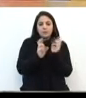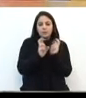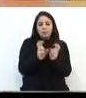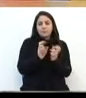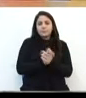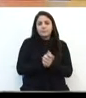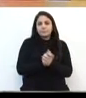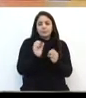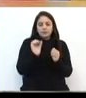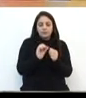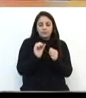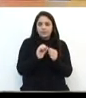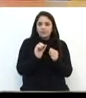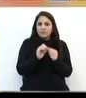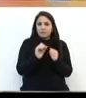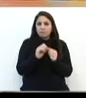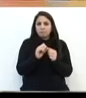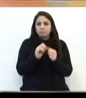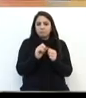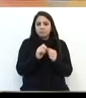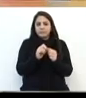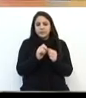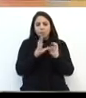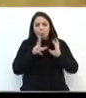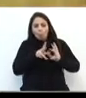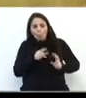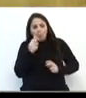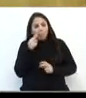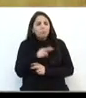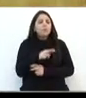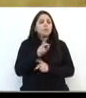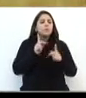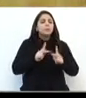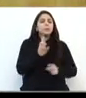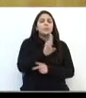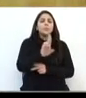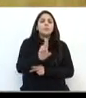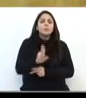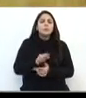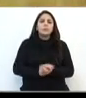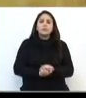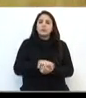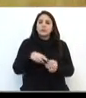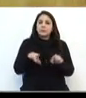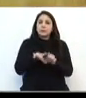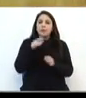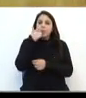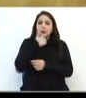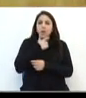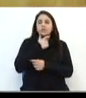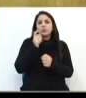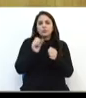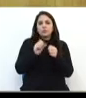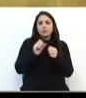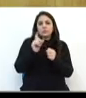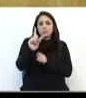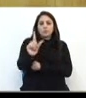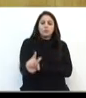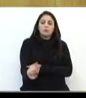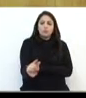aos ônibus, fazendo revistas, fazendo identificação das pessoas que circulam, e isso promoveu